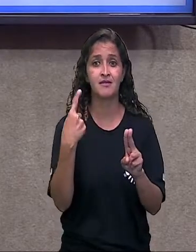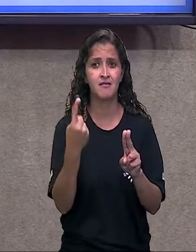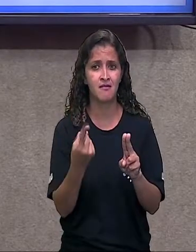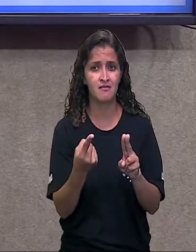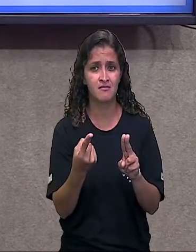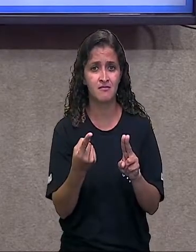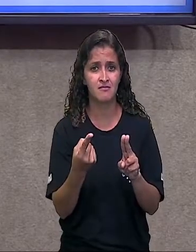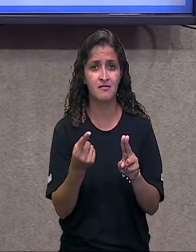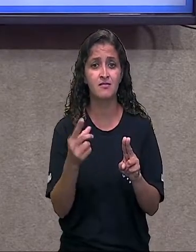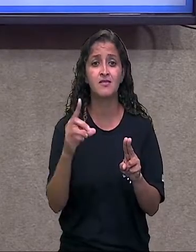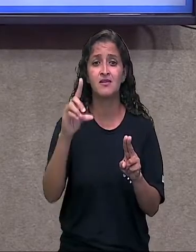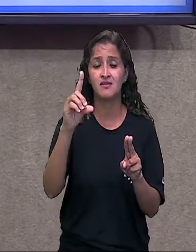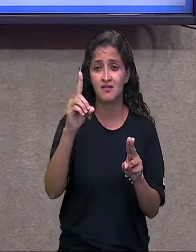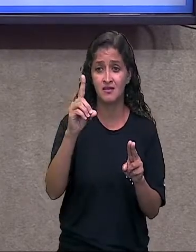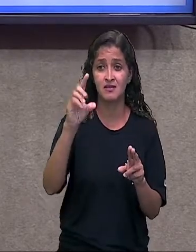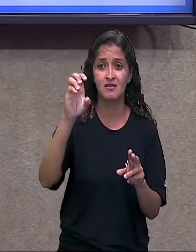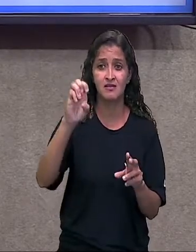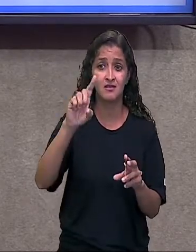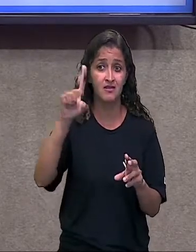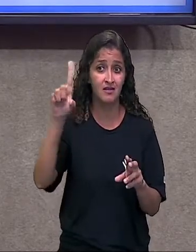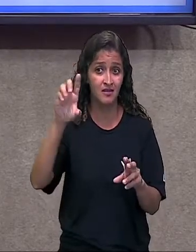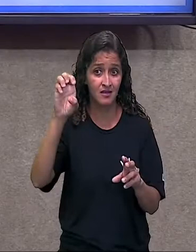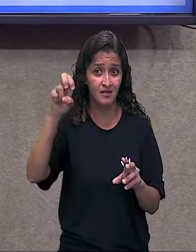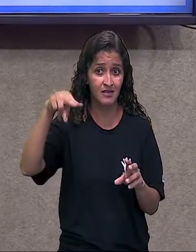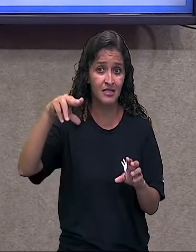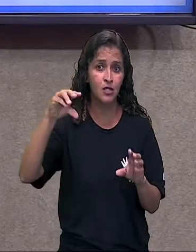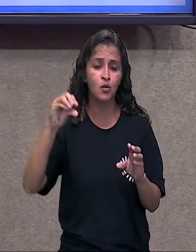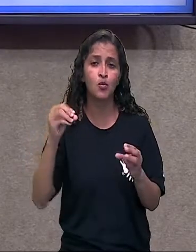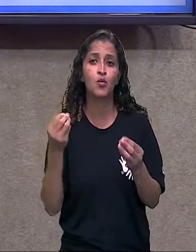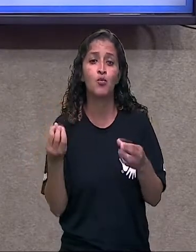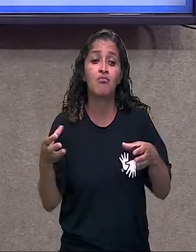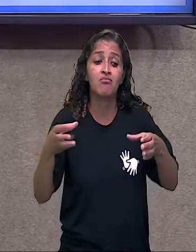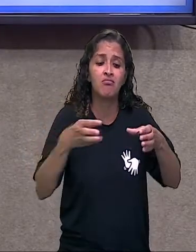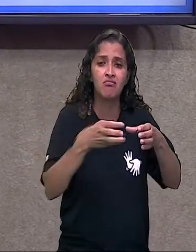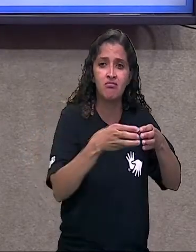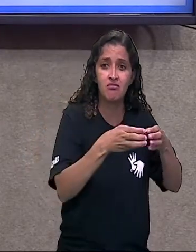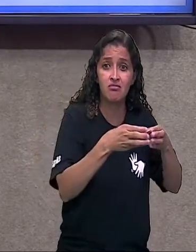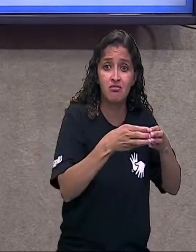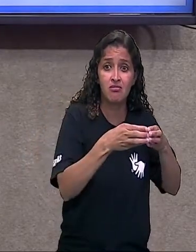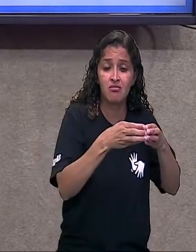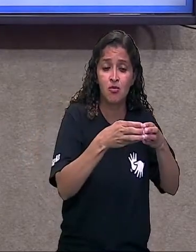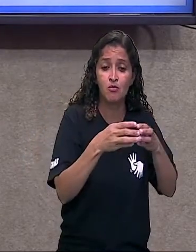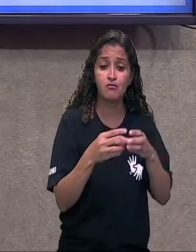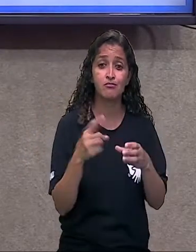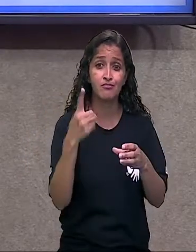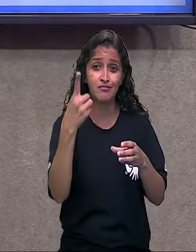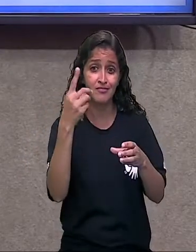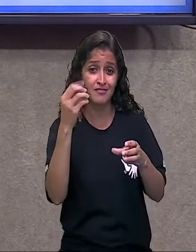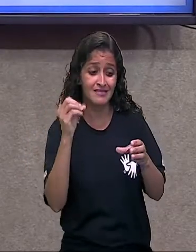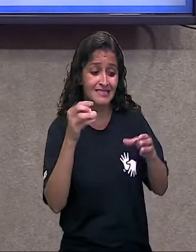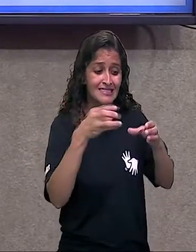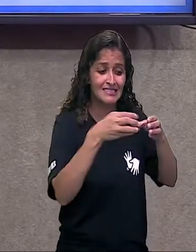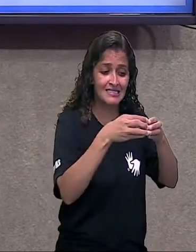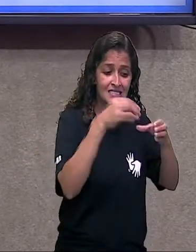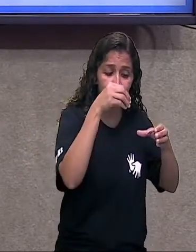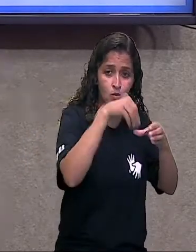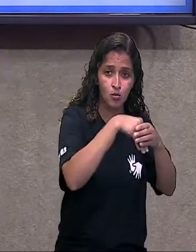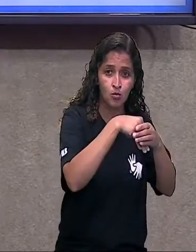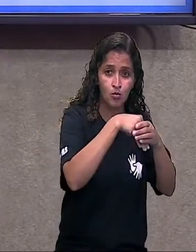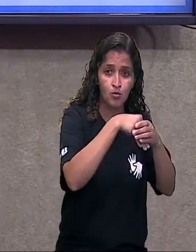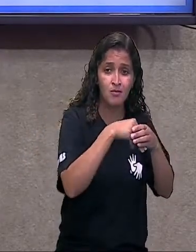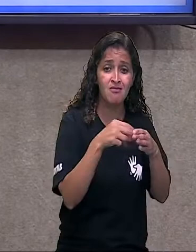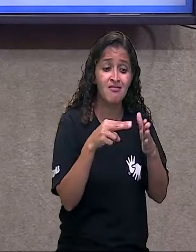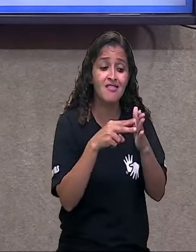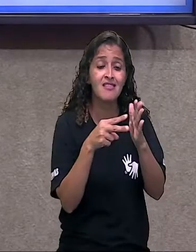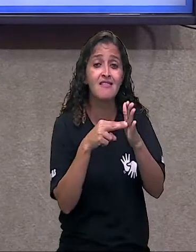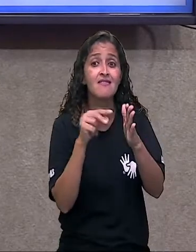dezena, é quando nós agrupamos 10 unidades. Então, significa